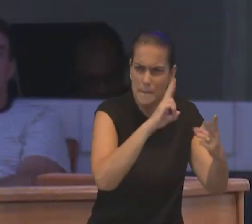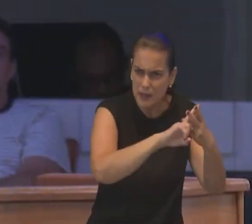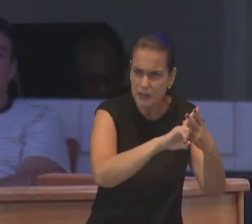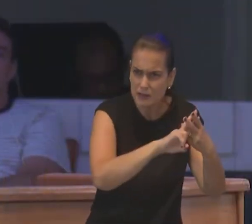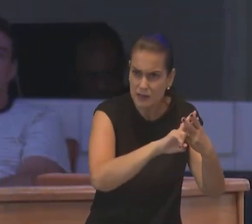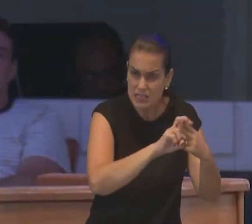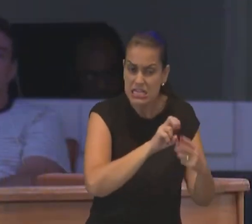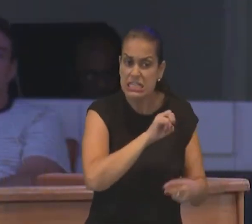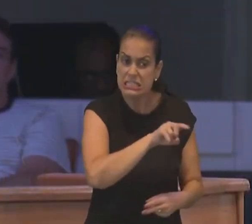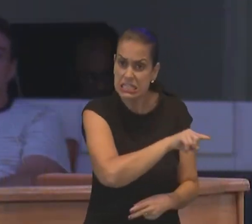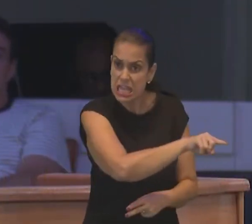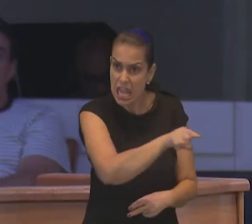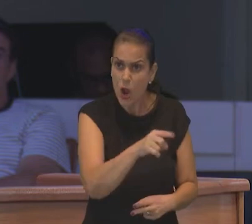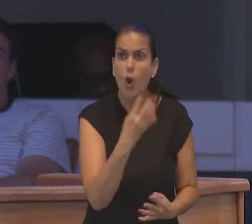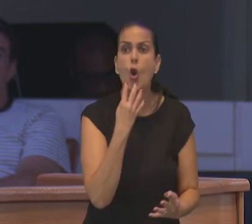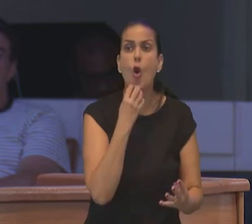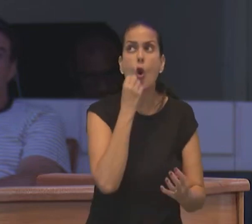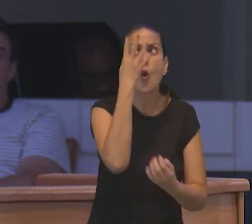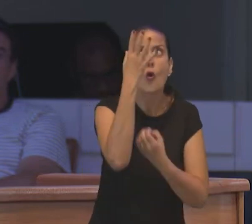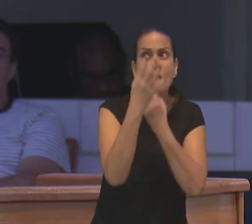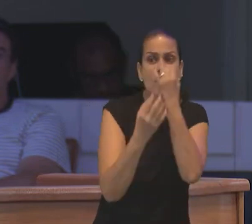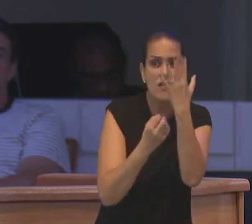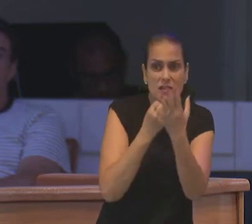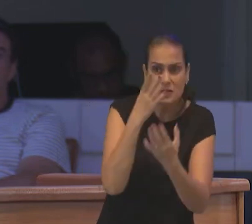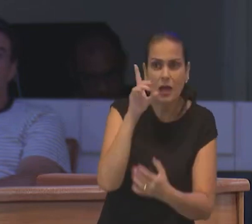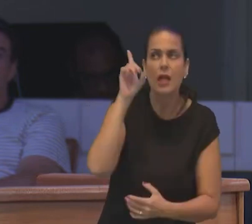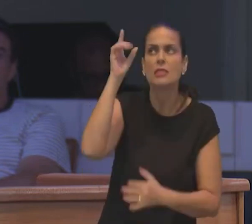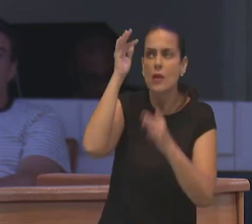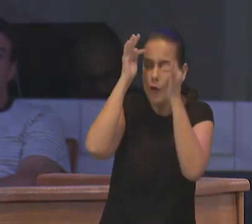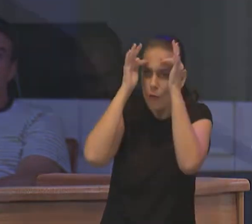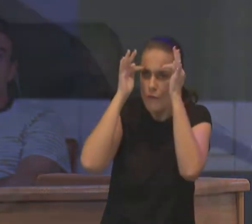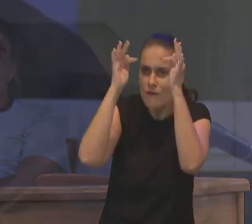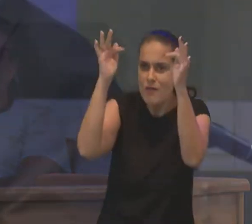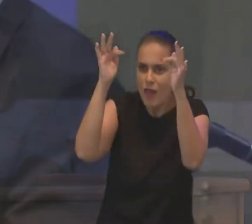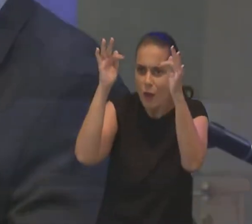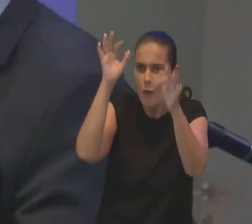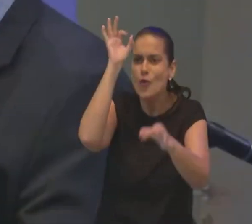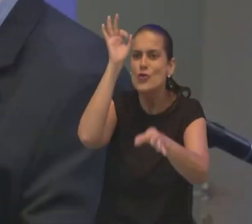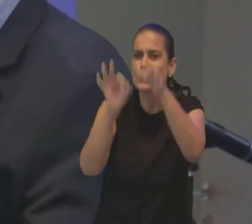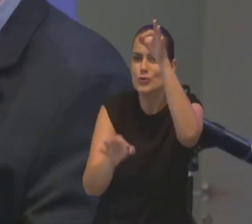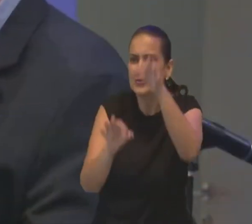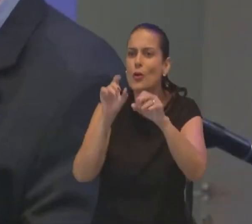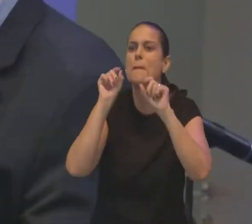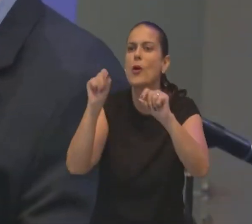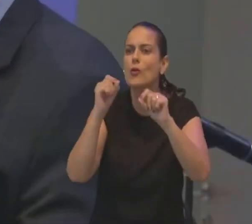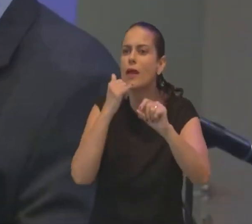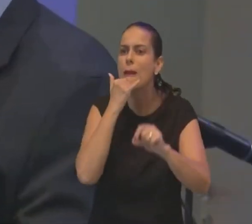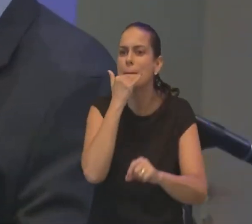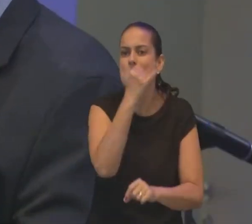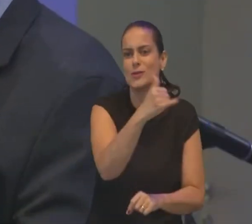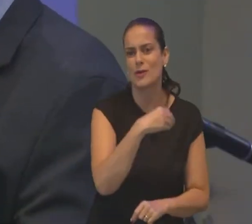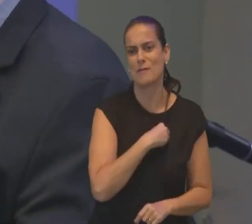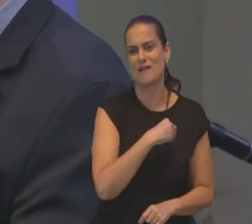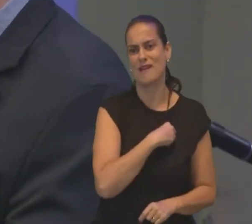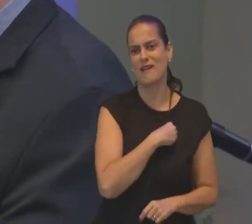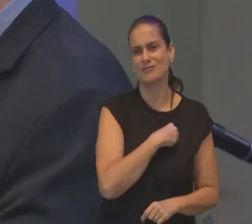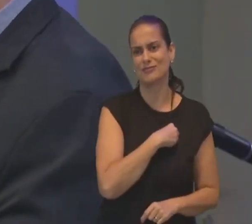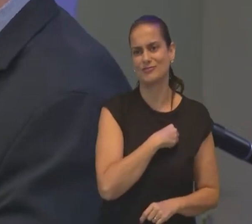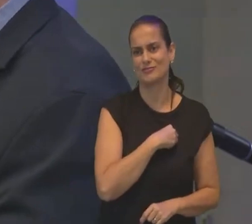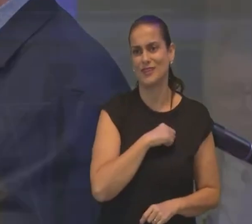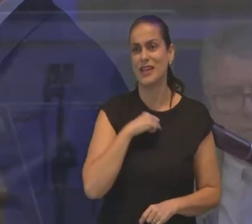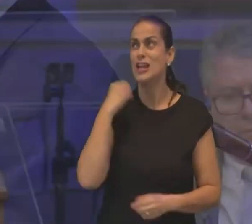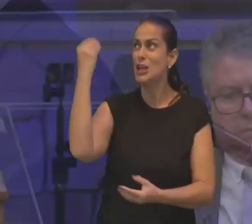Se eles confessarem, Deus é fiel e justo para perdoar os nossos pecados e nos